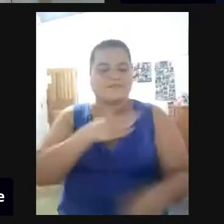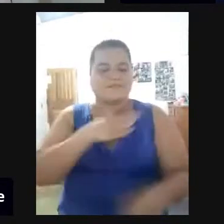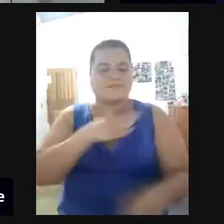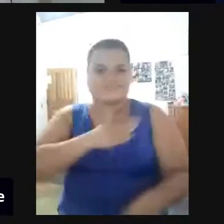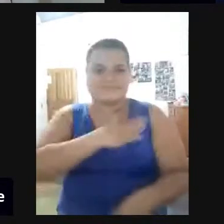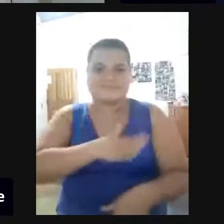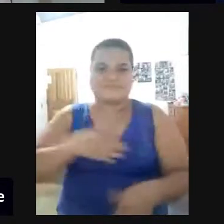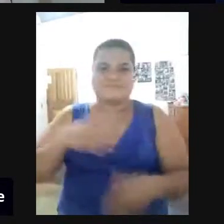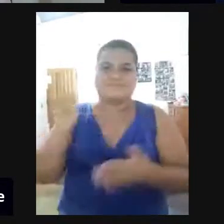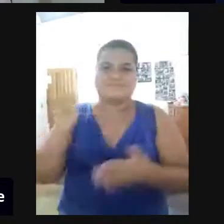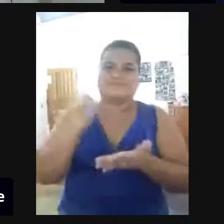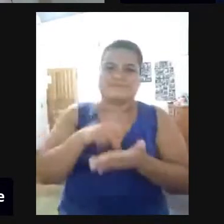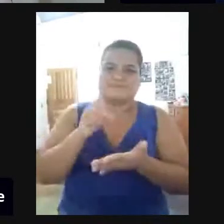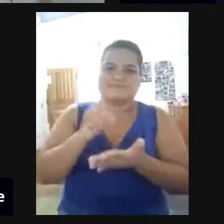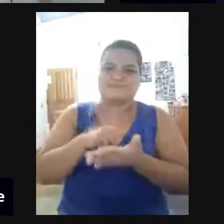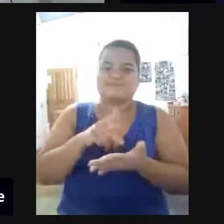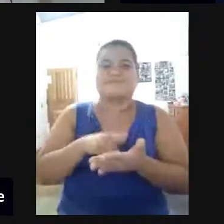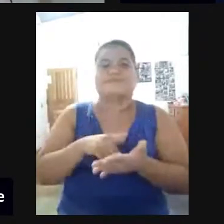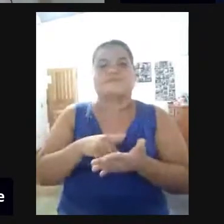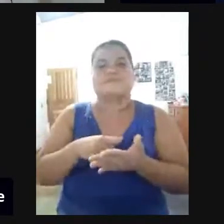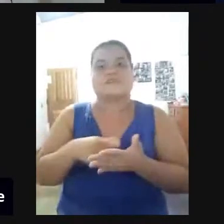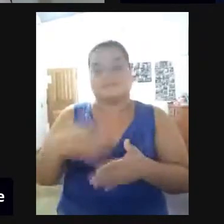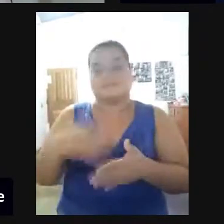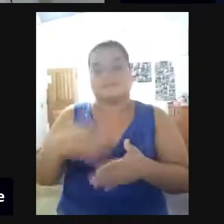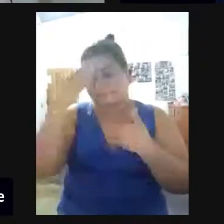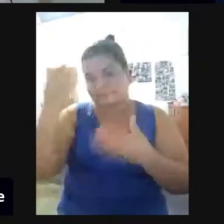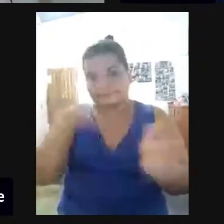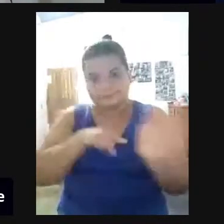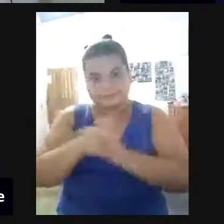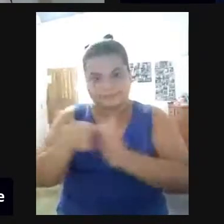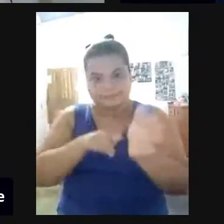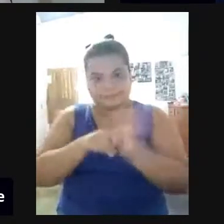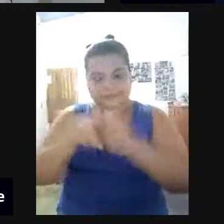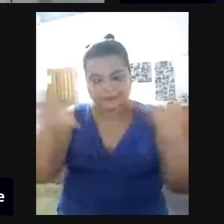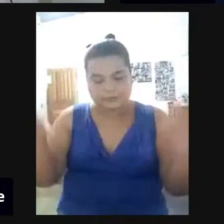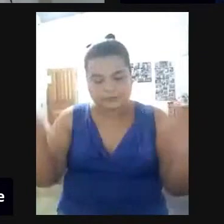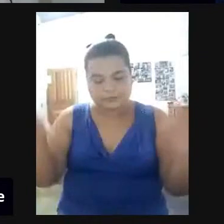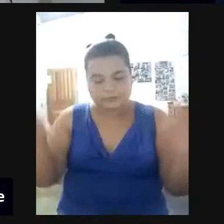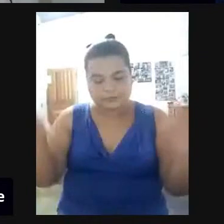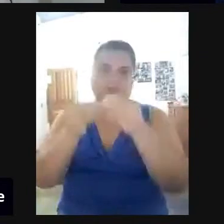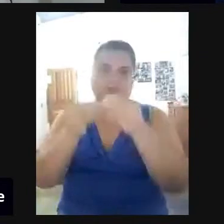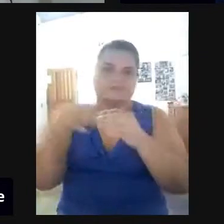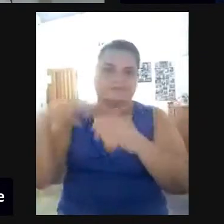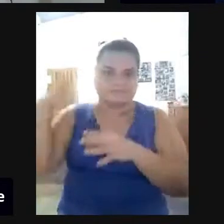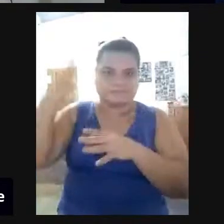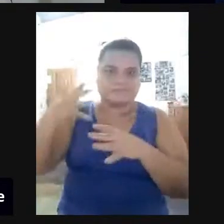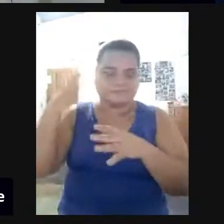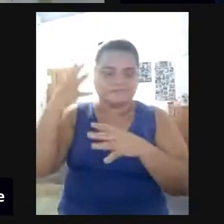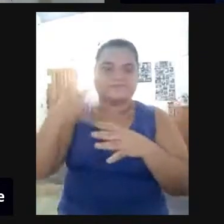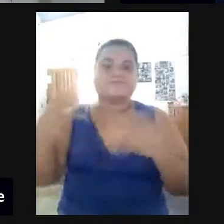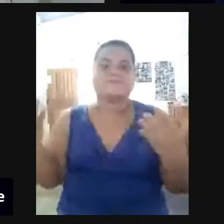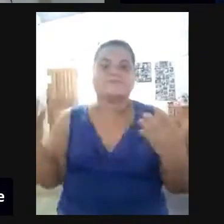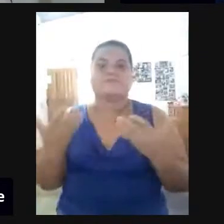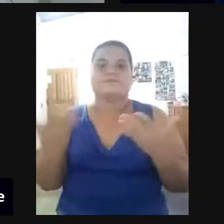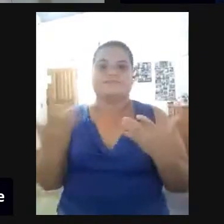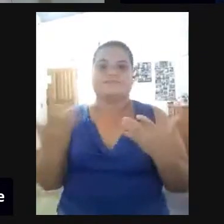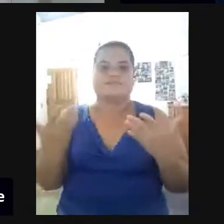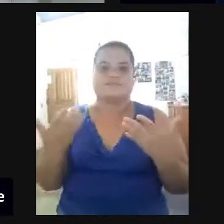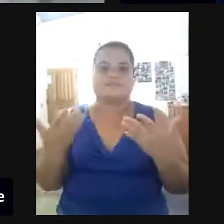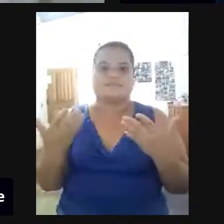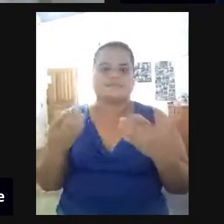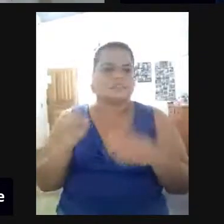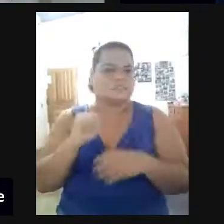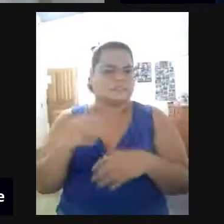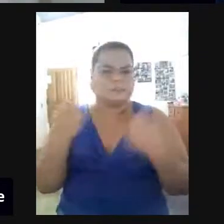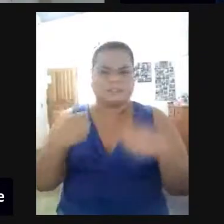As perguntas também ajudaram, né, a complementar aqui o que eu trouxe para vocês. Contem comigo se precisar,